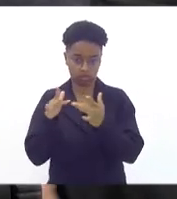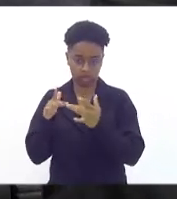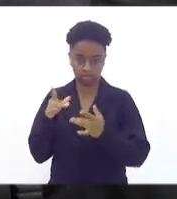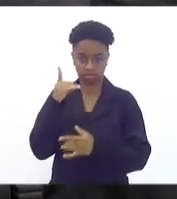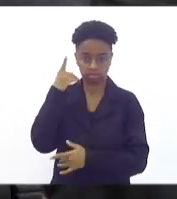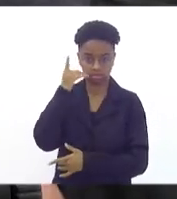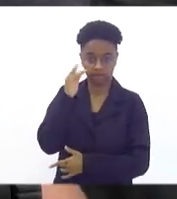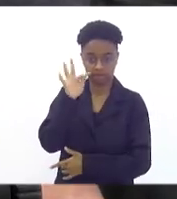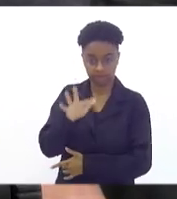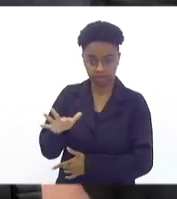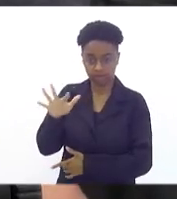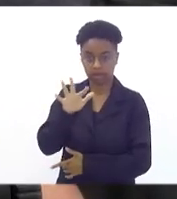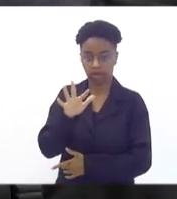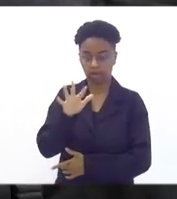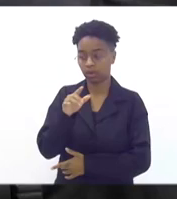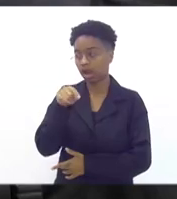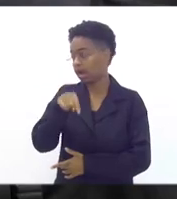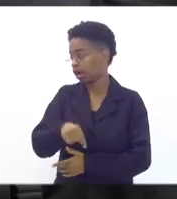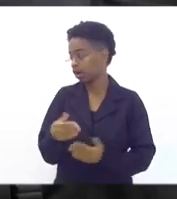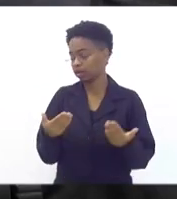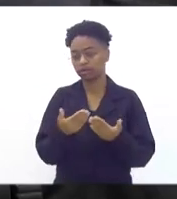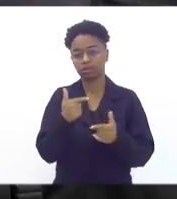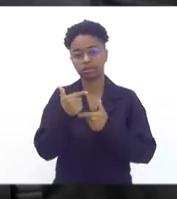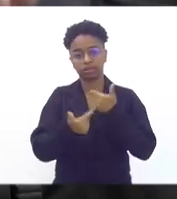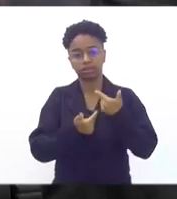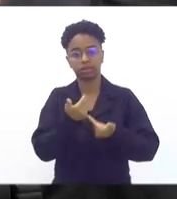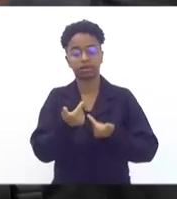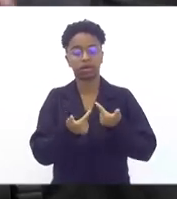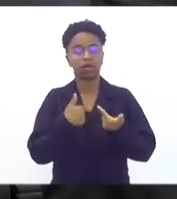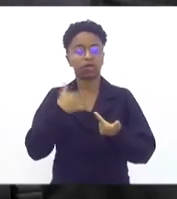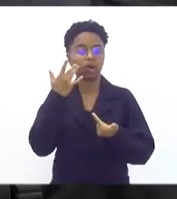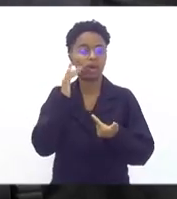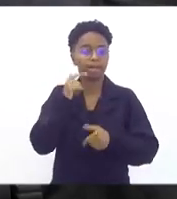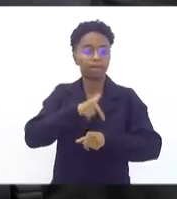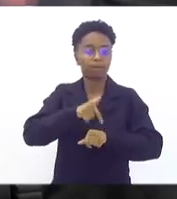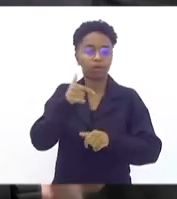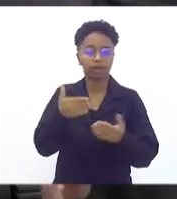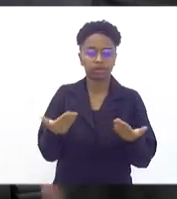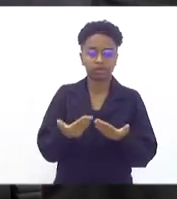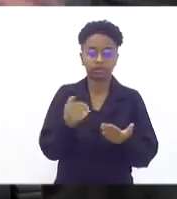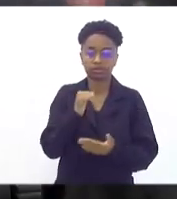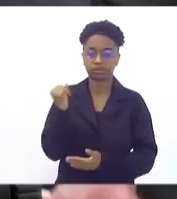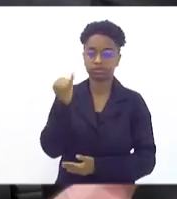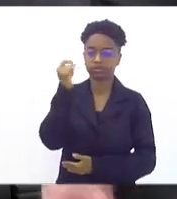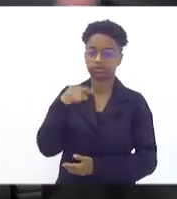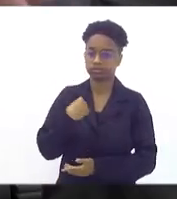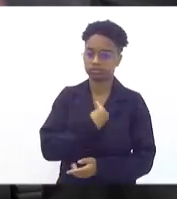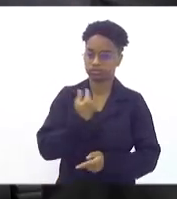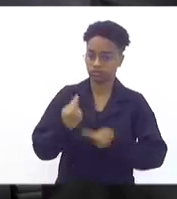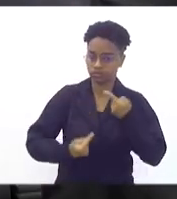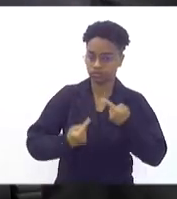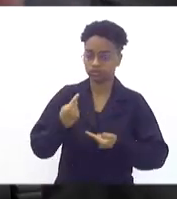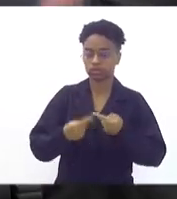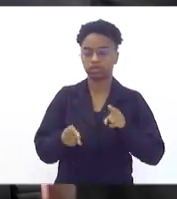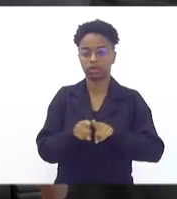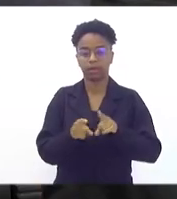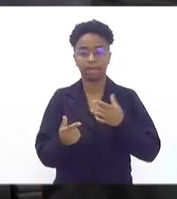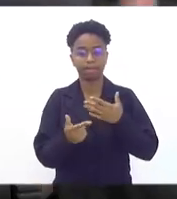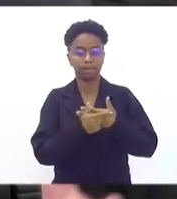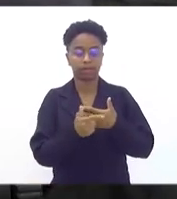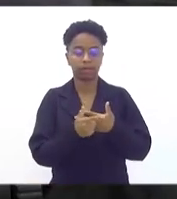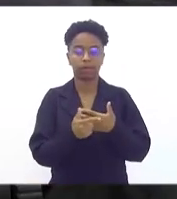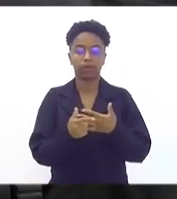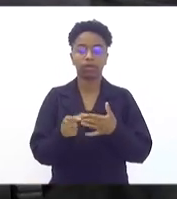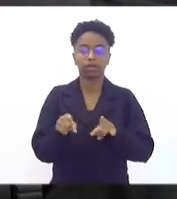federais esse trabalho está eu diria que esse momento está propício para que a gente possa discutir e essa e esse papel e essa